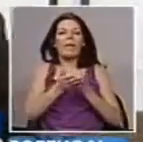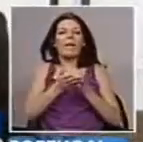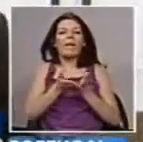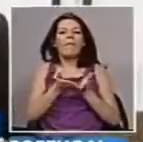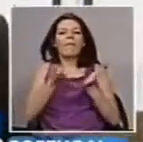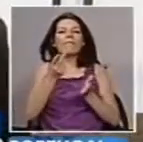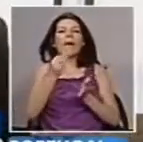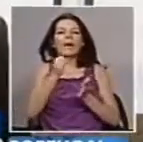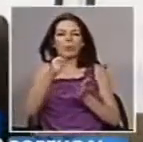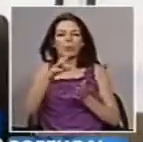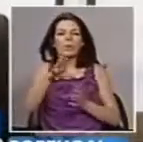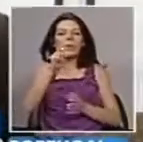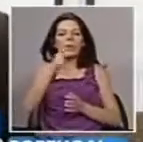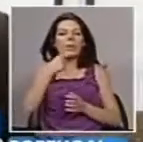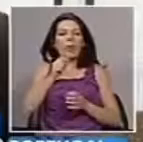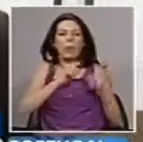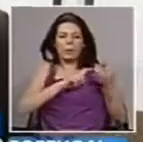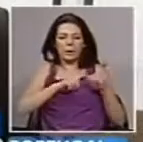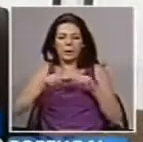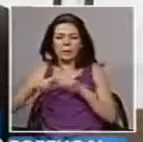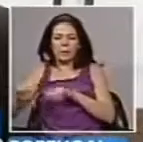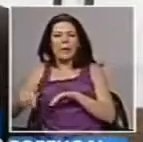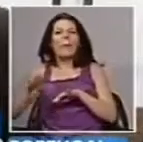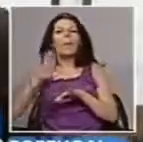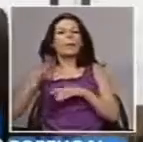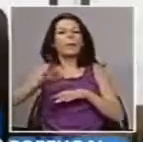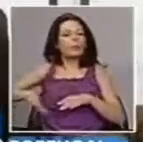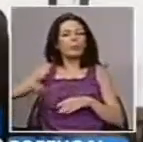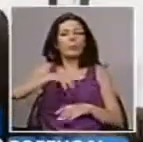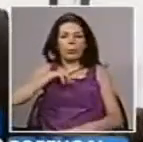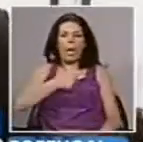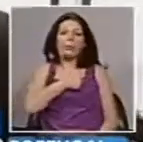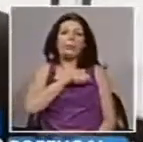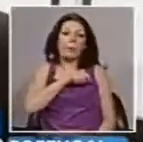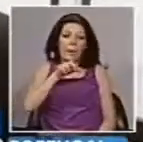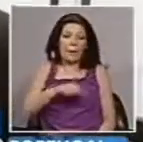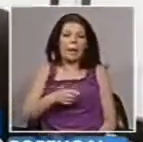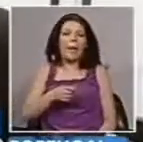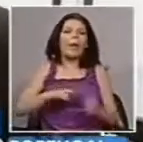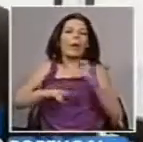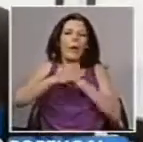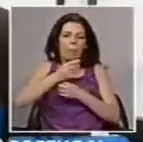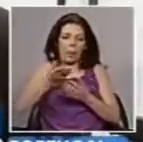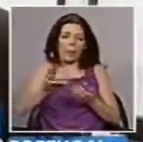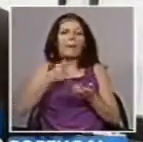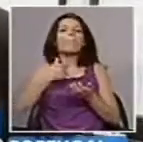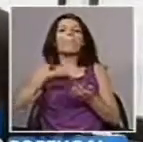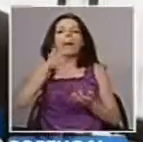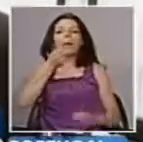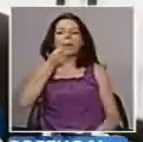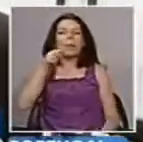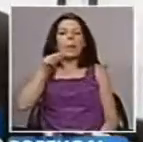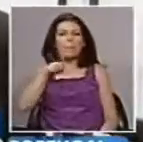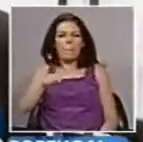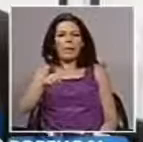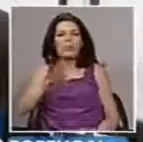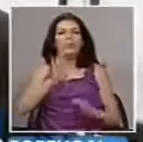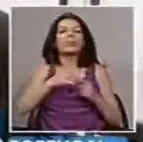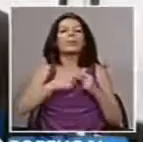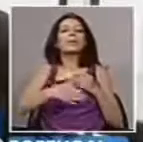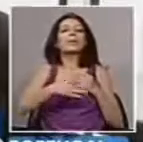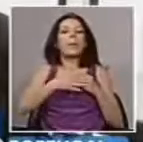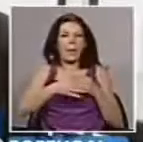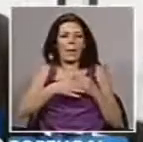vasos de 16 espécies diferentes para todo o país e para toda a Espanha, mais de 50 mil por